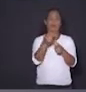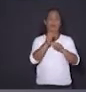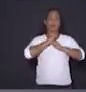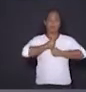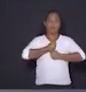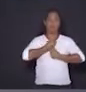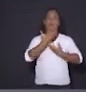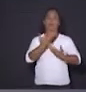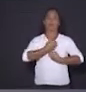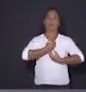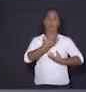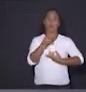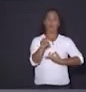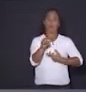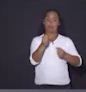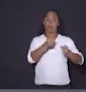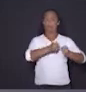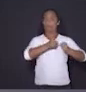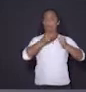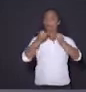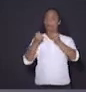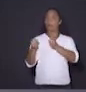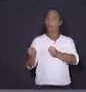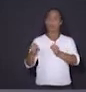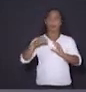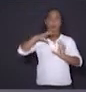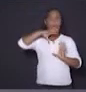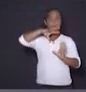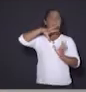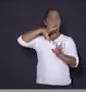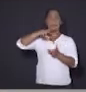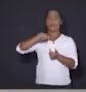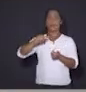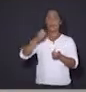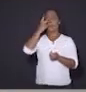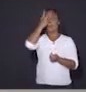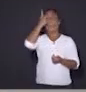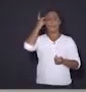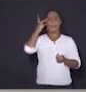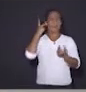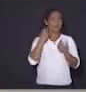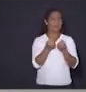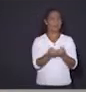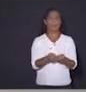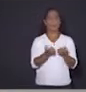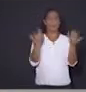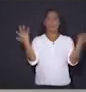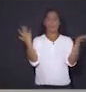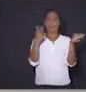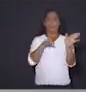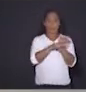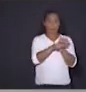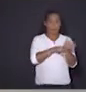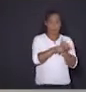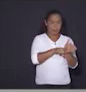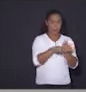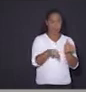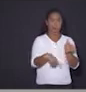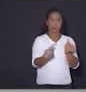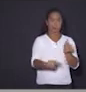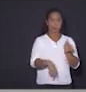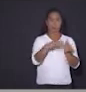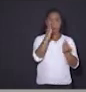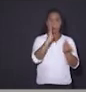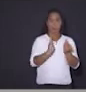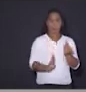eles vêm ganhando um poder enorme globalmente muitas pessoas inclusive em pesquisa feita no brasil confundem a internet com o